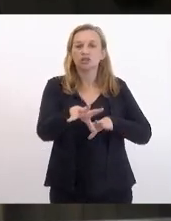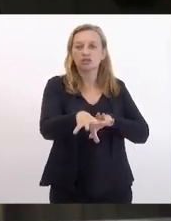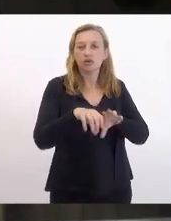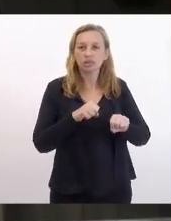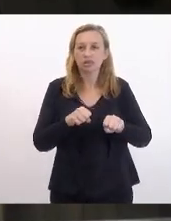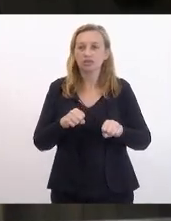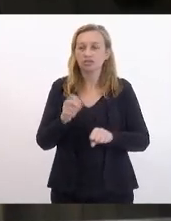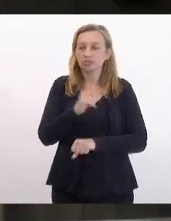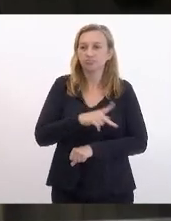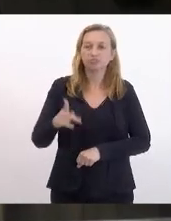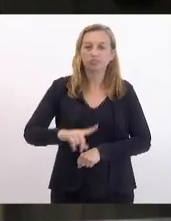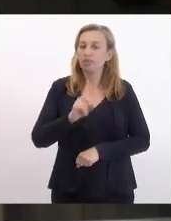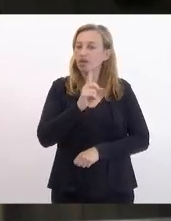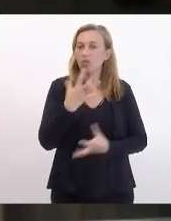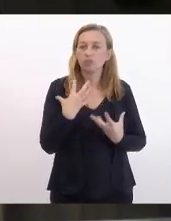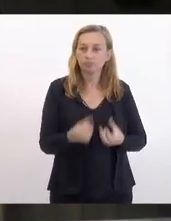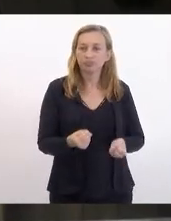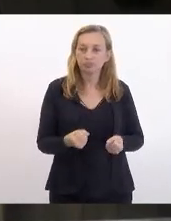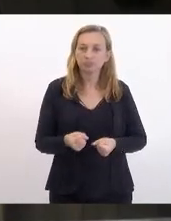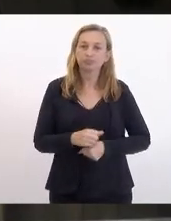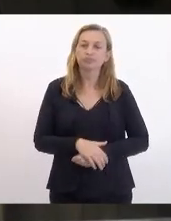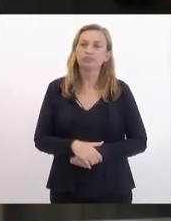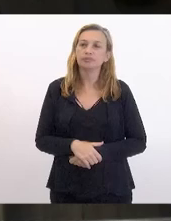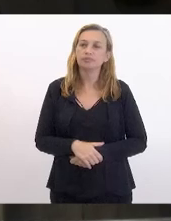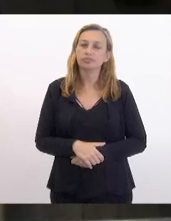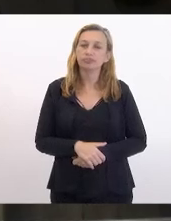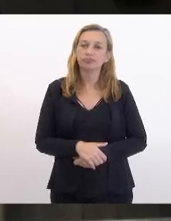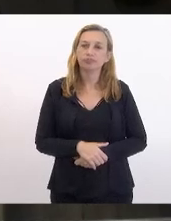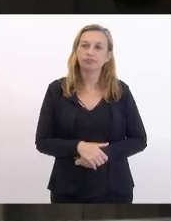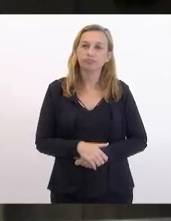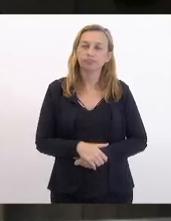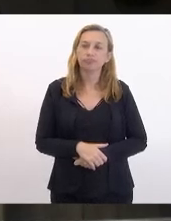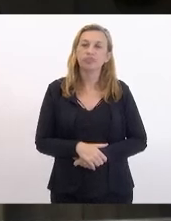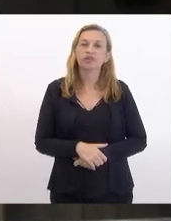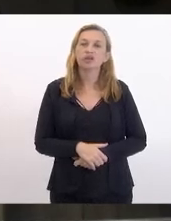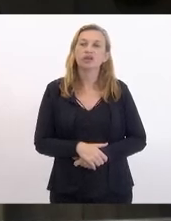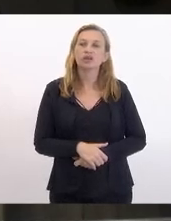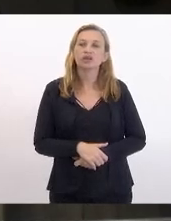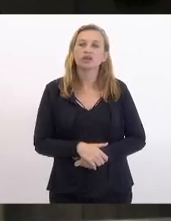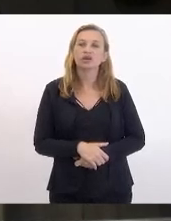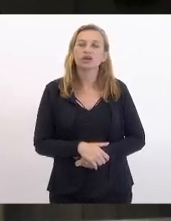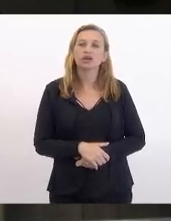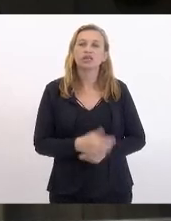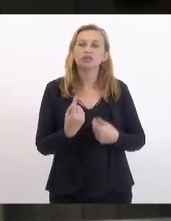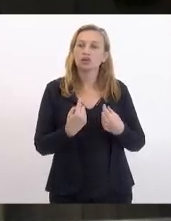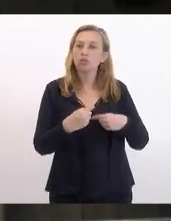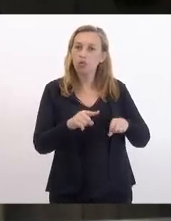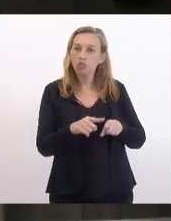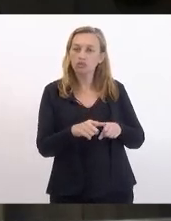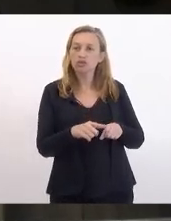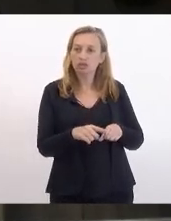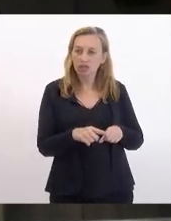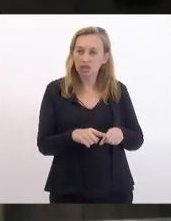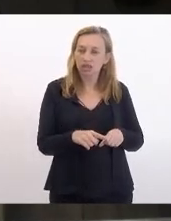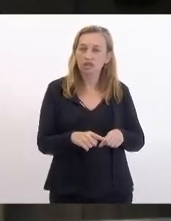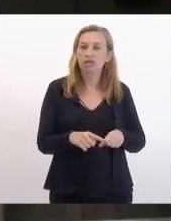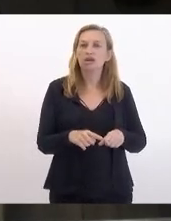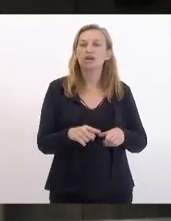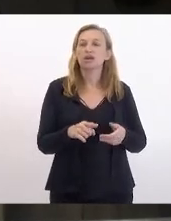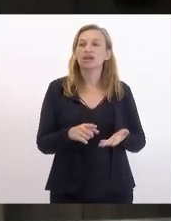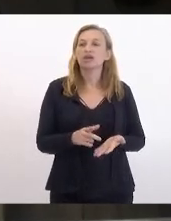não vamos aceitar essa essa esse ataque absolutista uma desse ataque